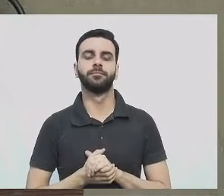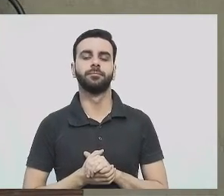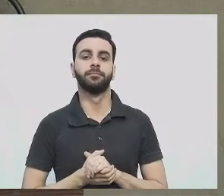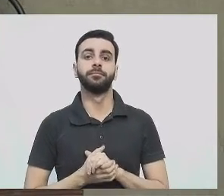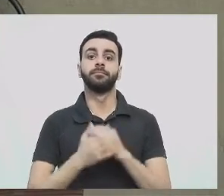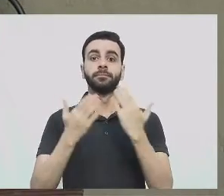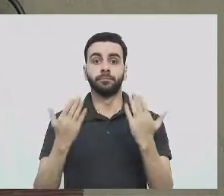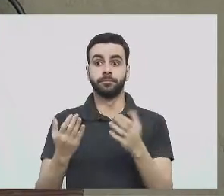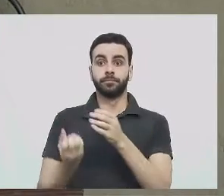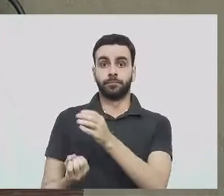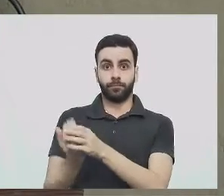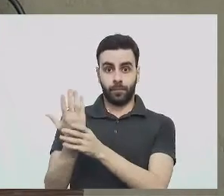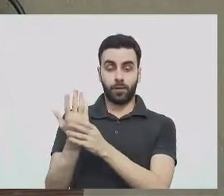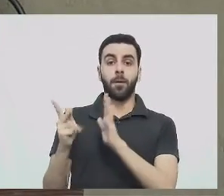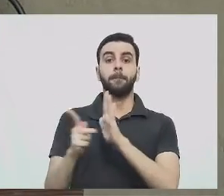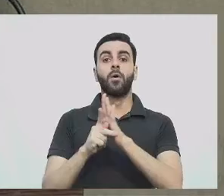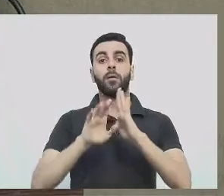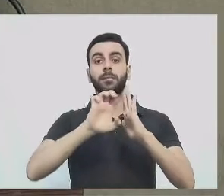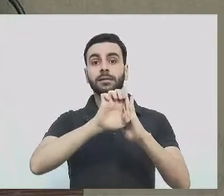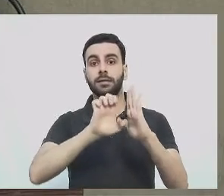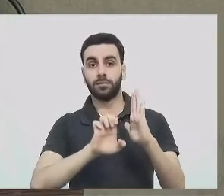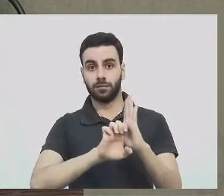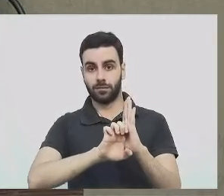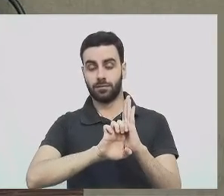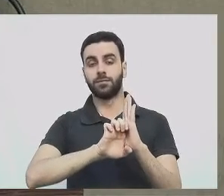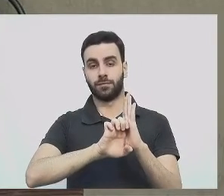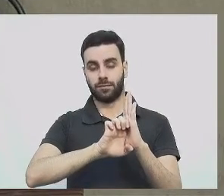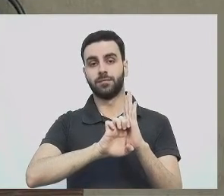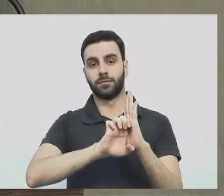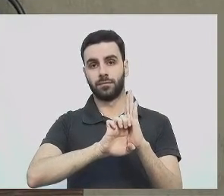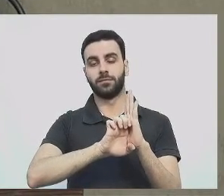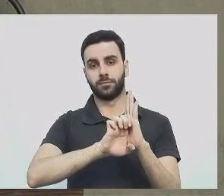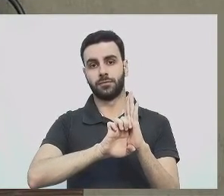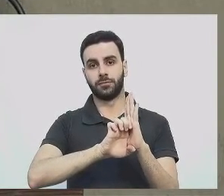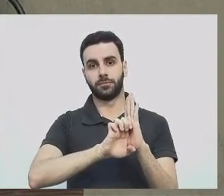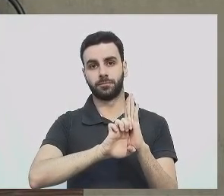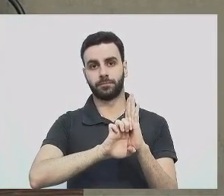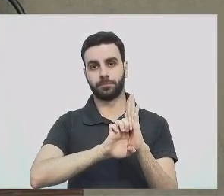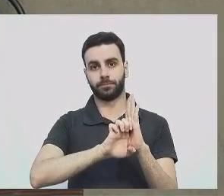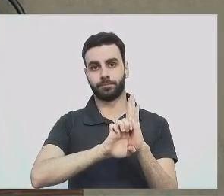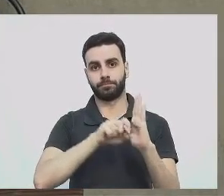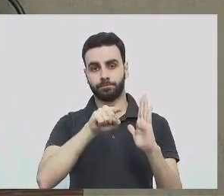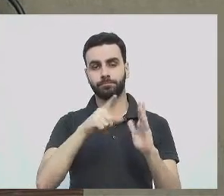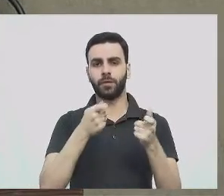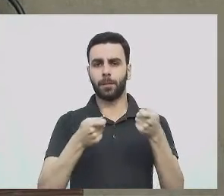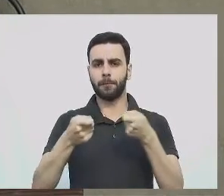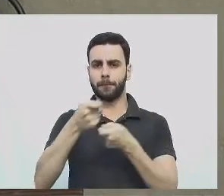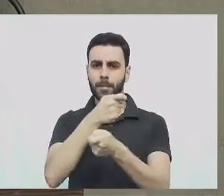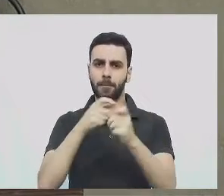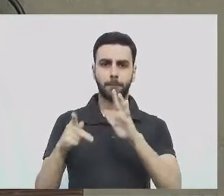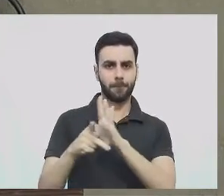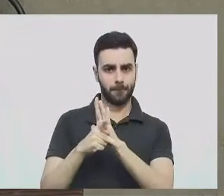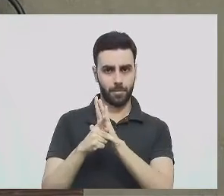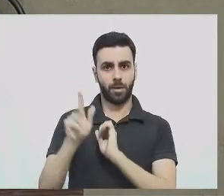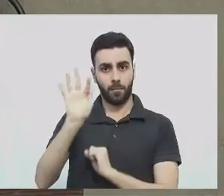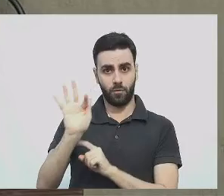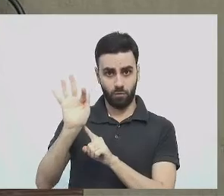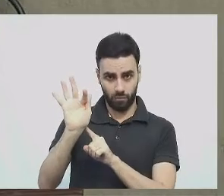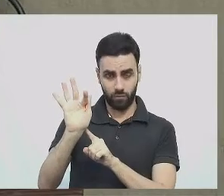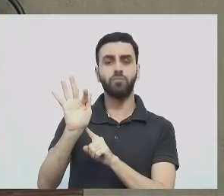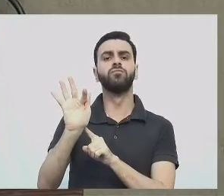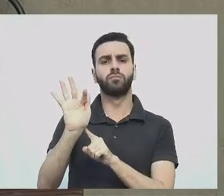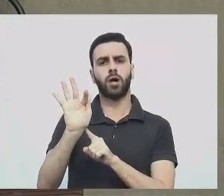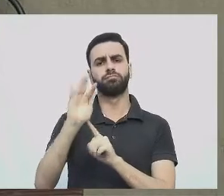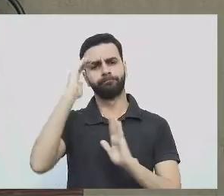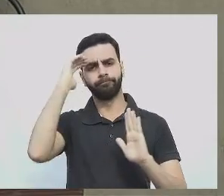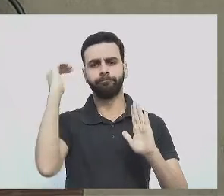Então, quando nós criamos um estatuto para a gestão da faculdade que fosse seguida em todos